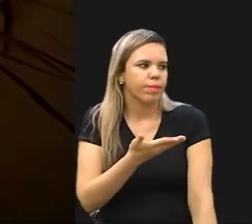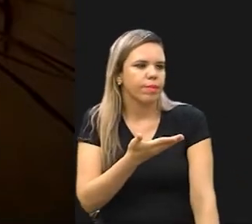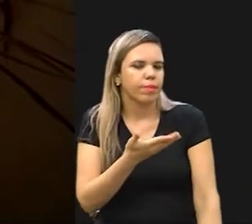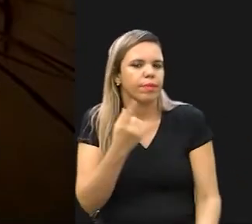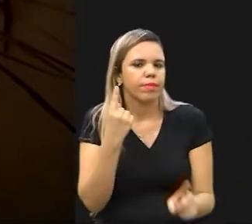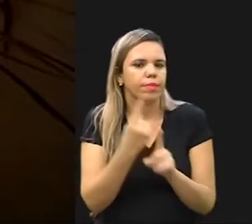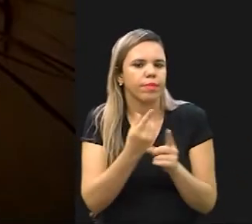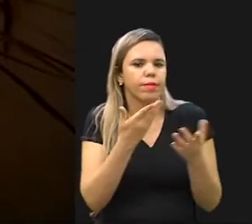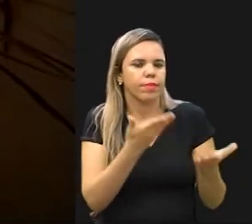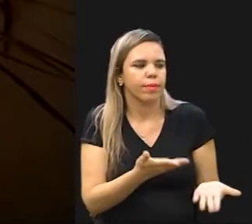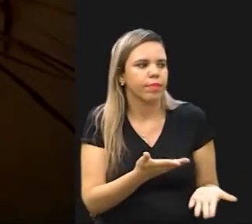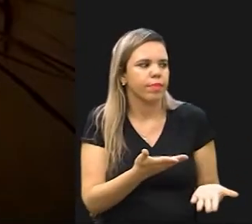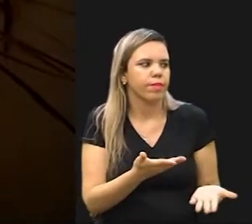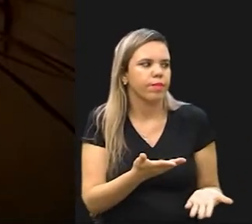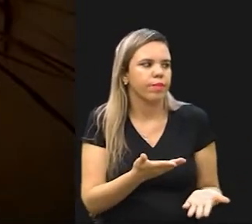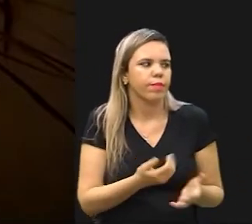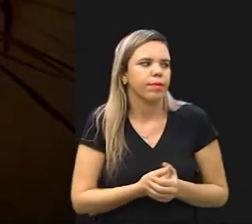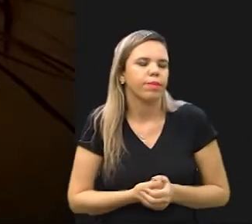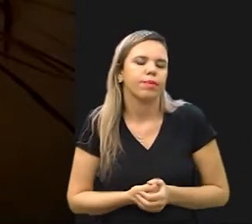Vocês encontram a gente no